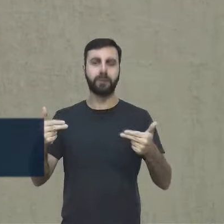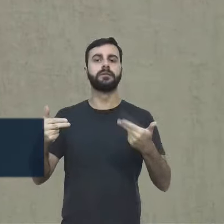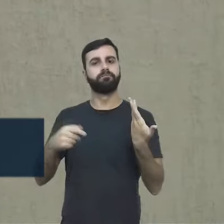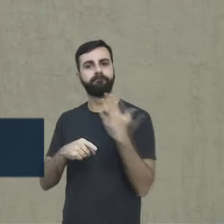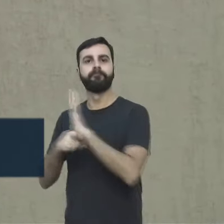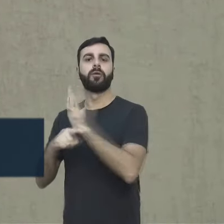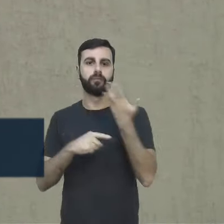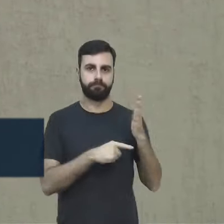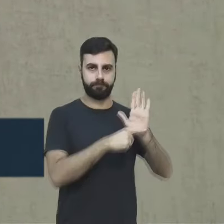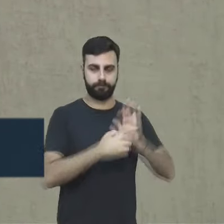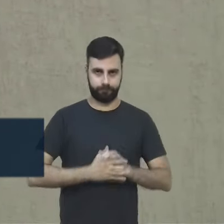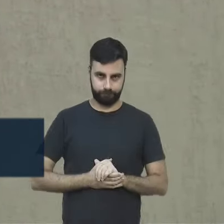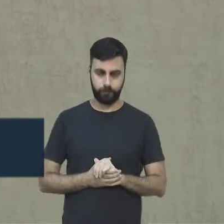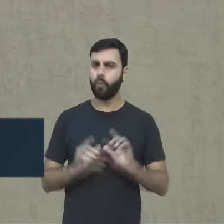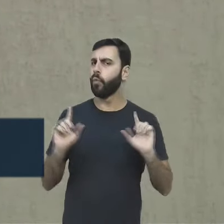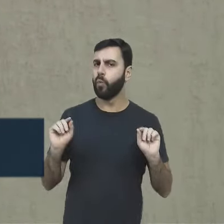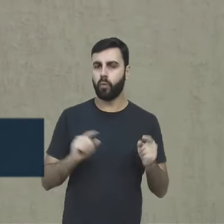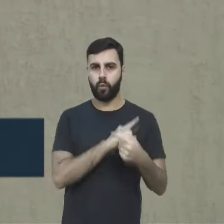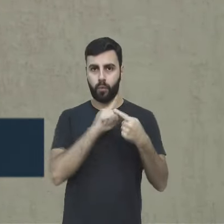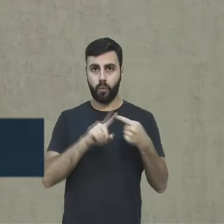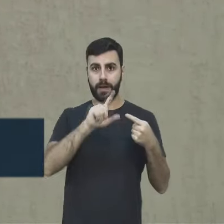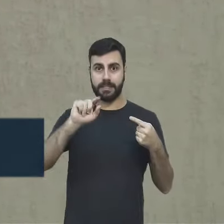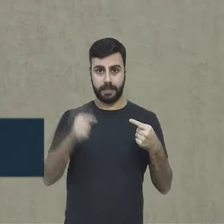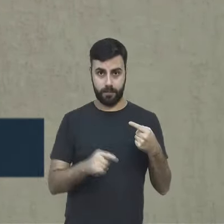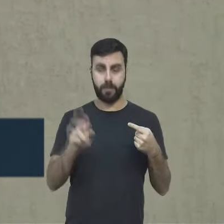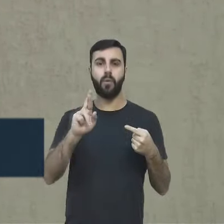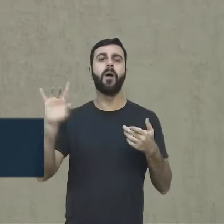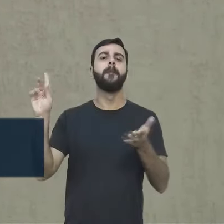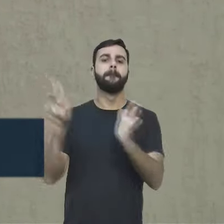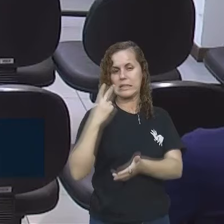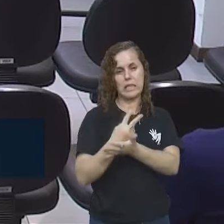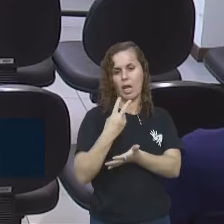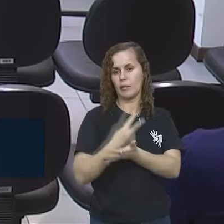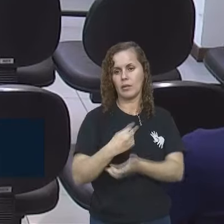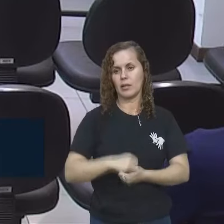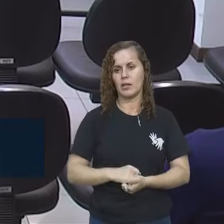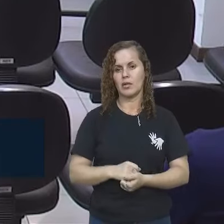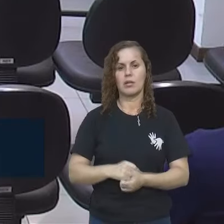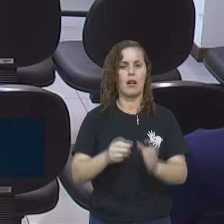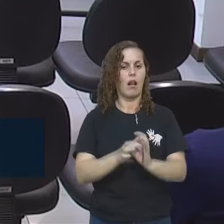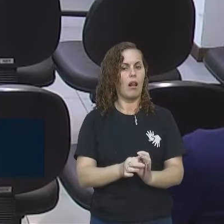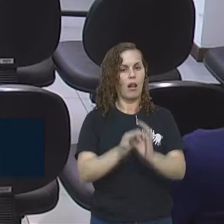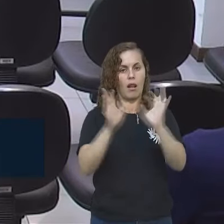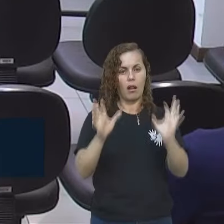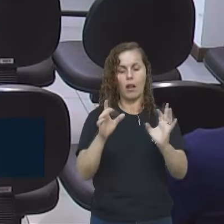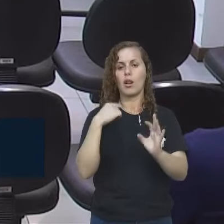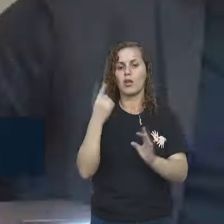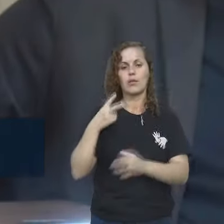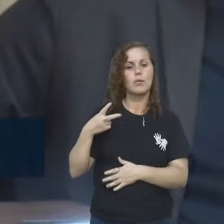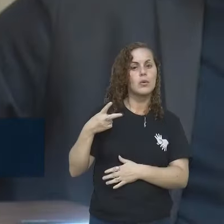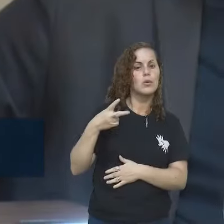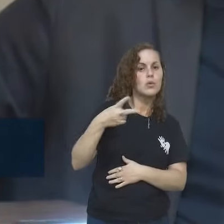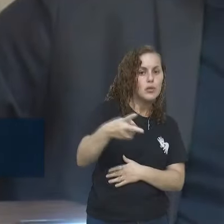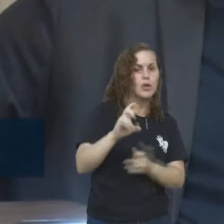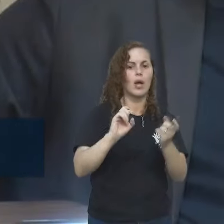de Viçosa para esclarecer o assunto mas não obteve resposta até o fechamento desta edição já na palavra livre os vereadores usaram os